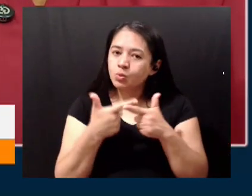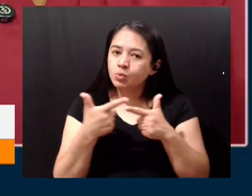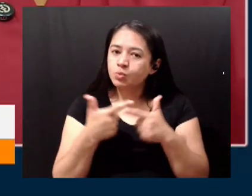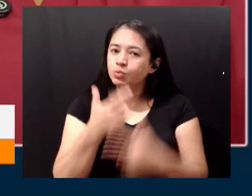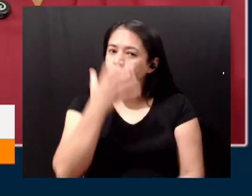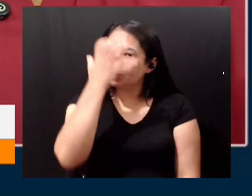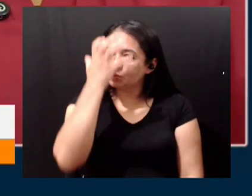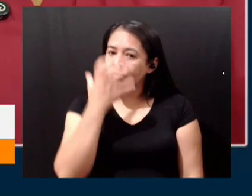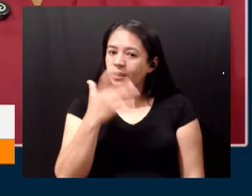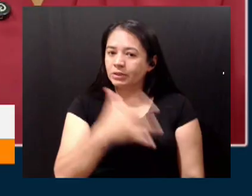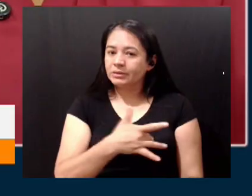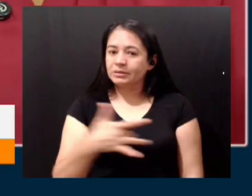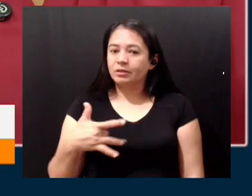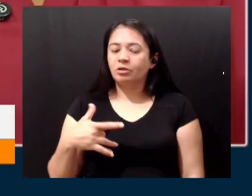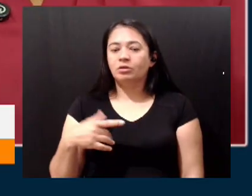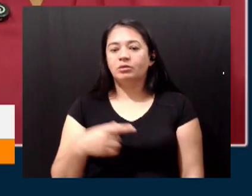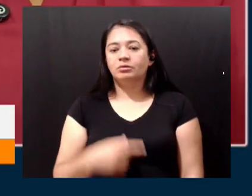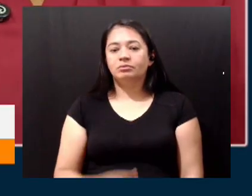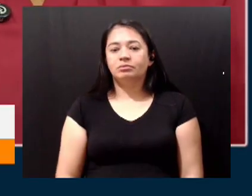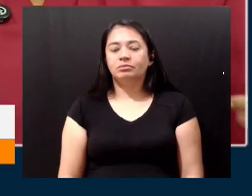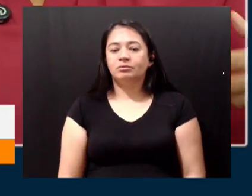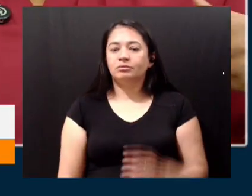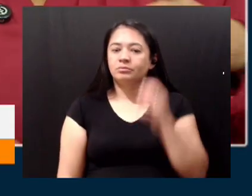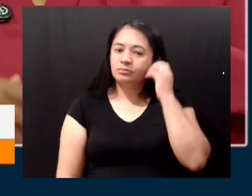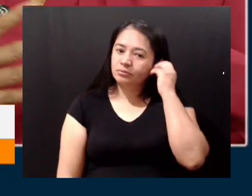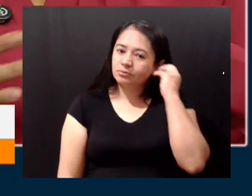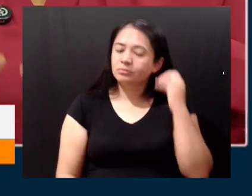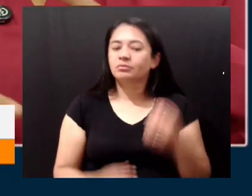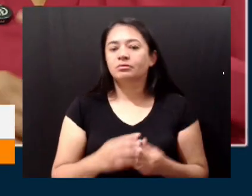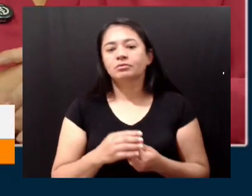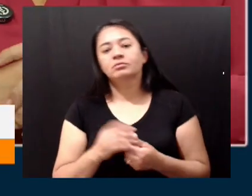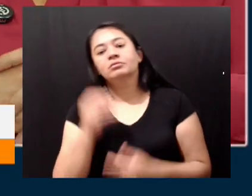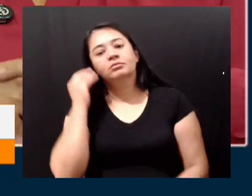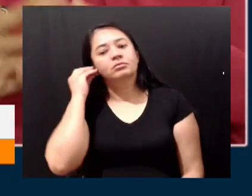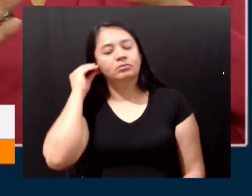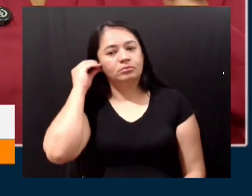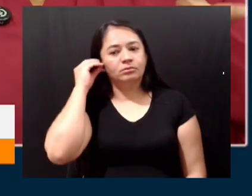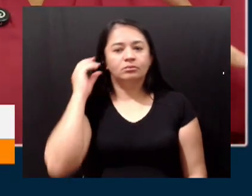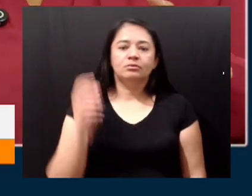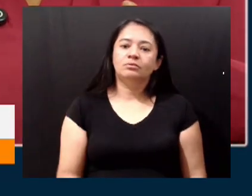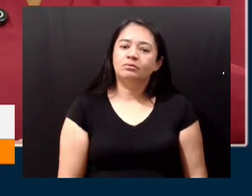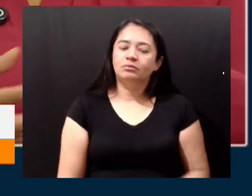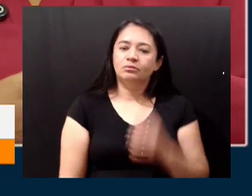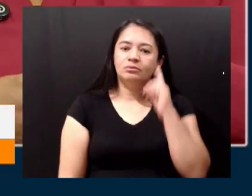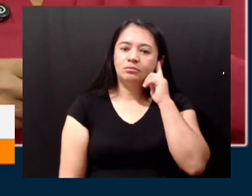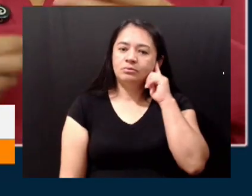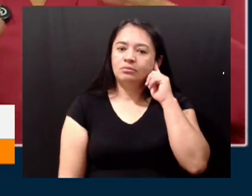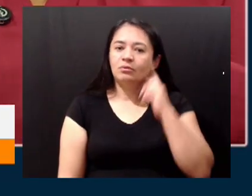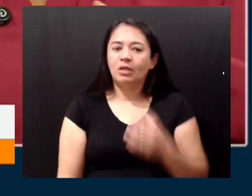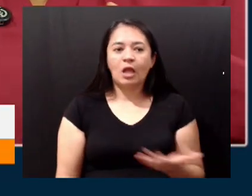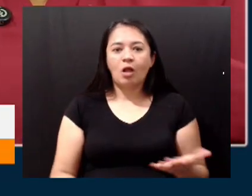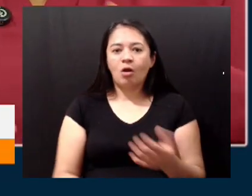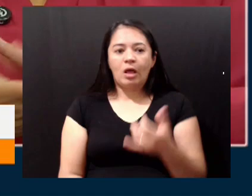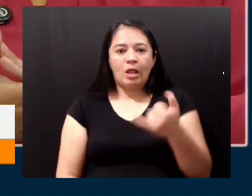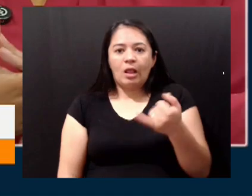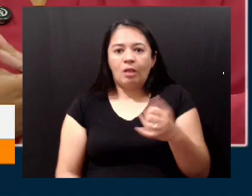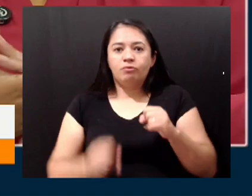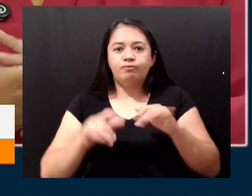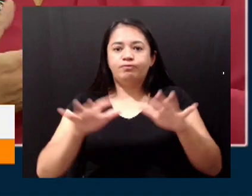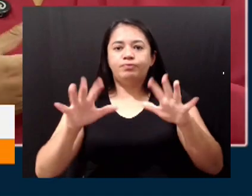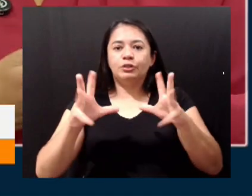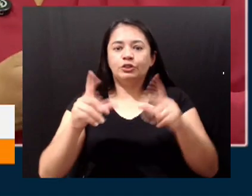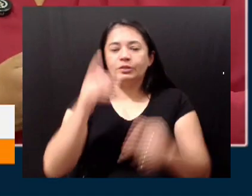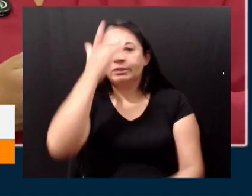para você. Essas canetas emagrecedoras, elas estão assim, tomando conta de tudo, e tá todo mundo fazendo